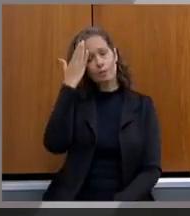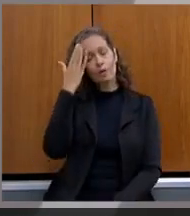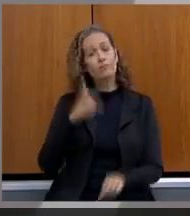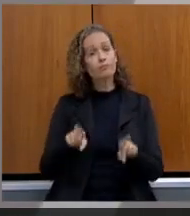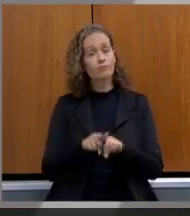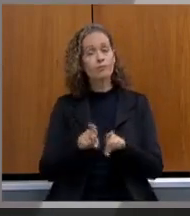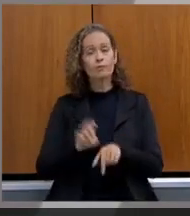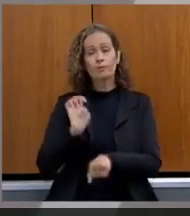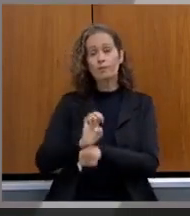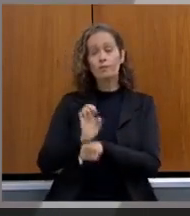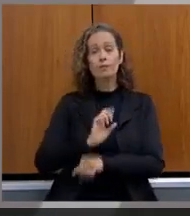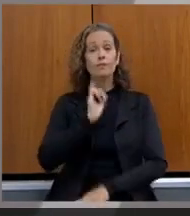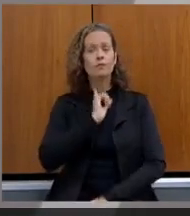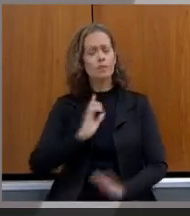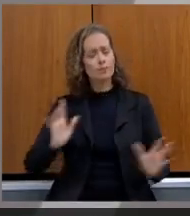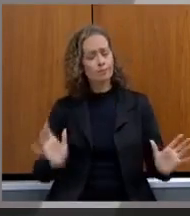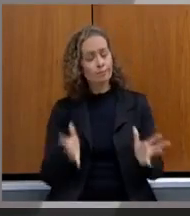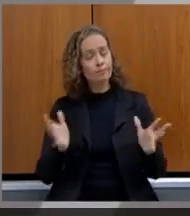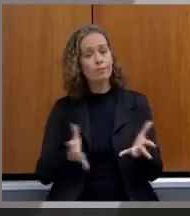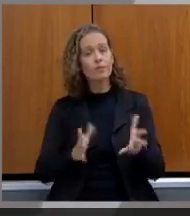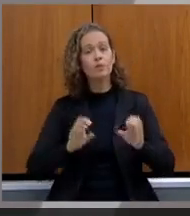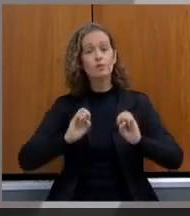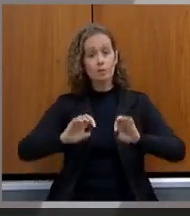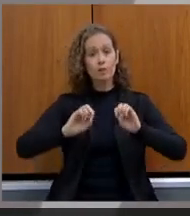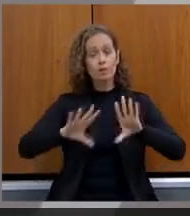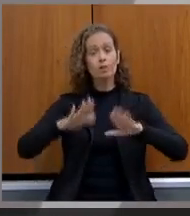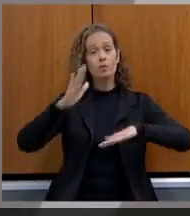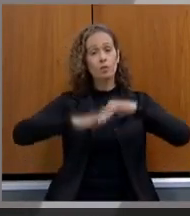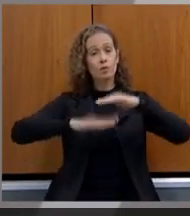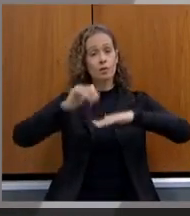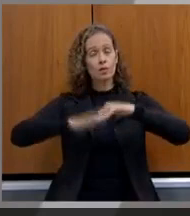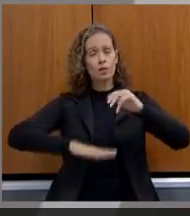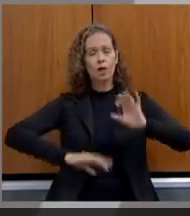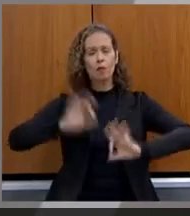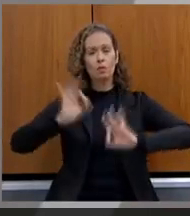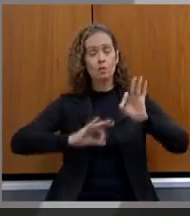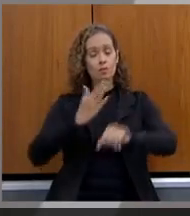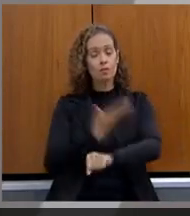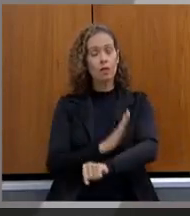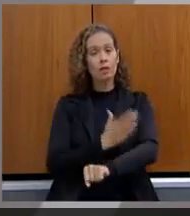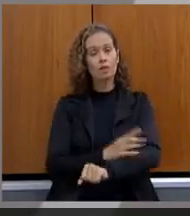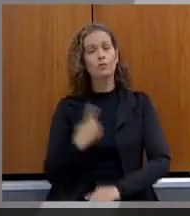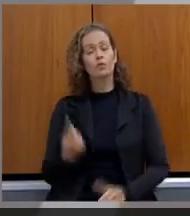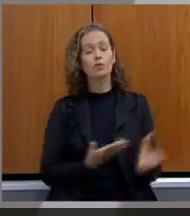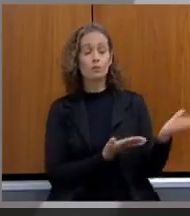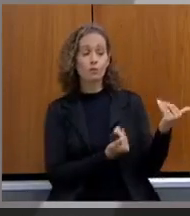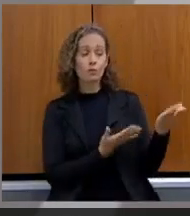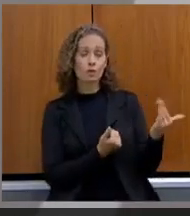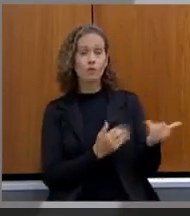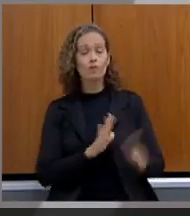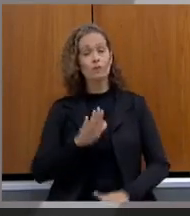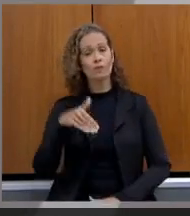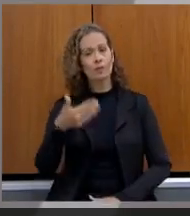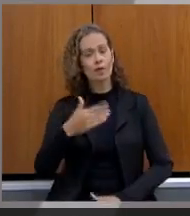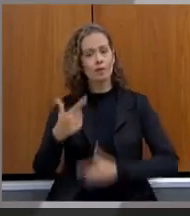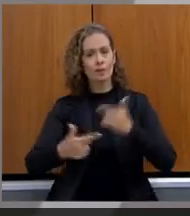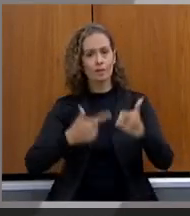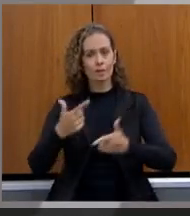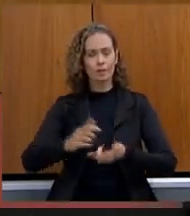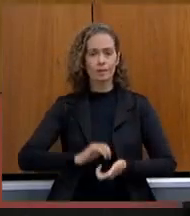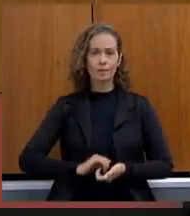nosso Estado Minas investe na educação profissional preparando os nossos jovens para o mercado de trabalho